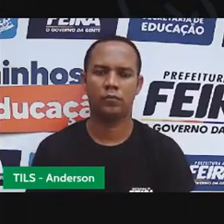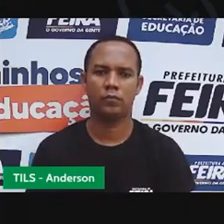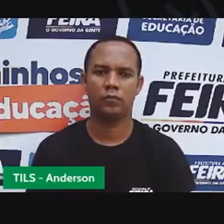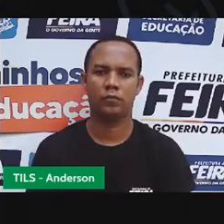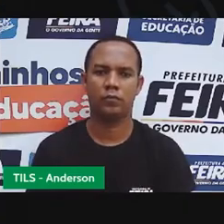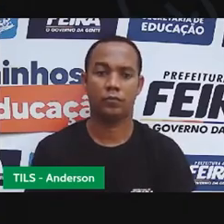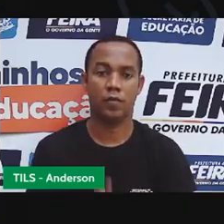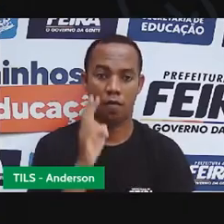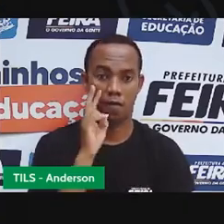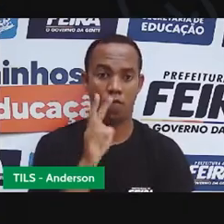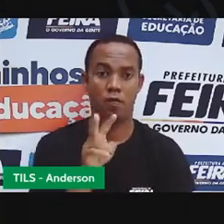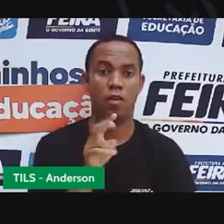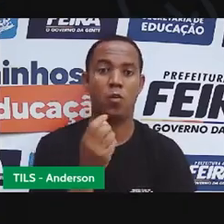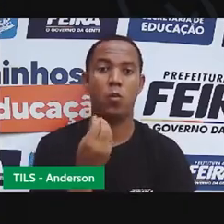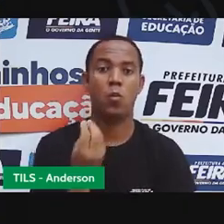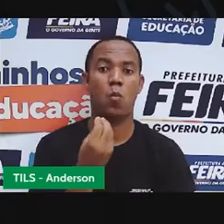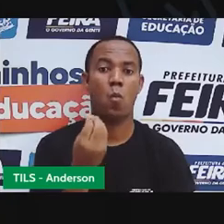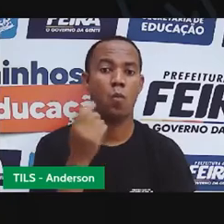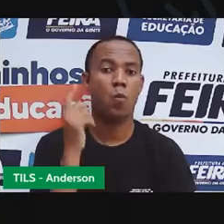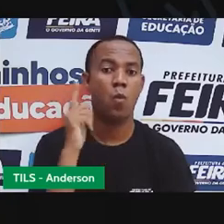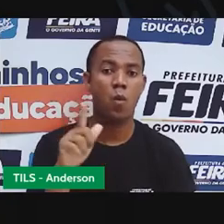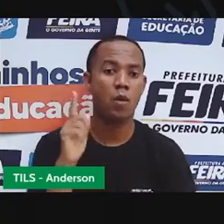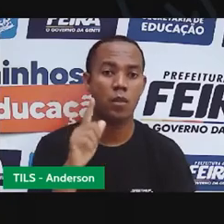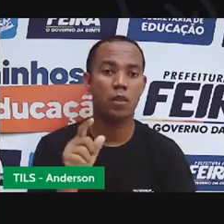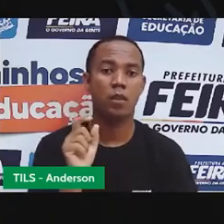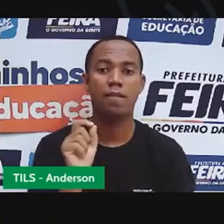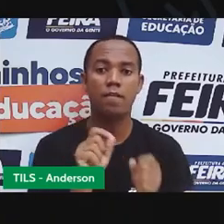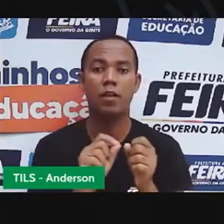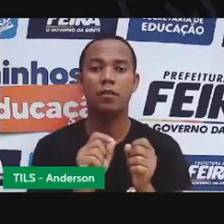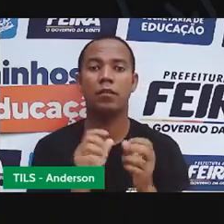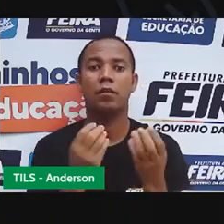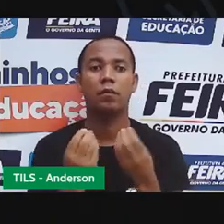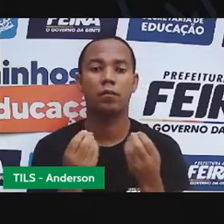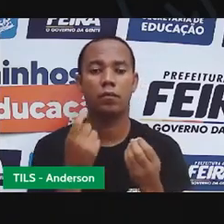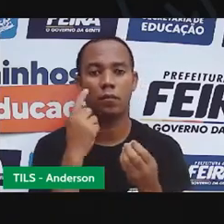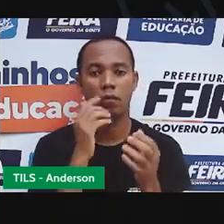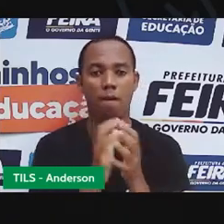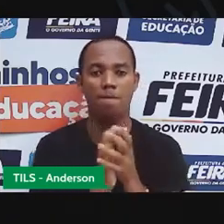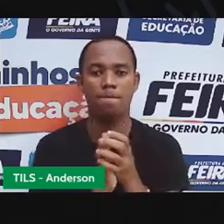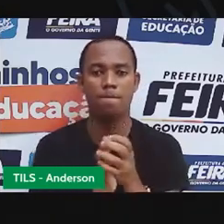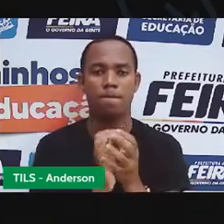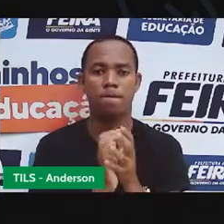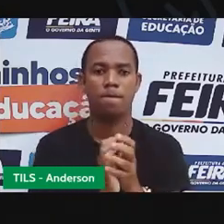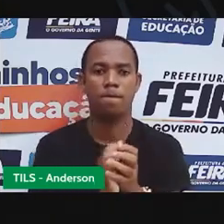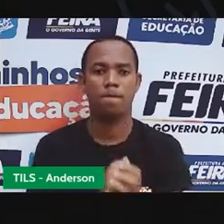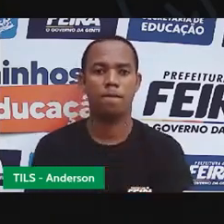Quero ver você descobrir o que é isso. Ó.